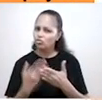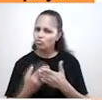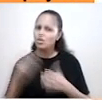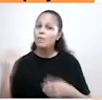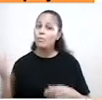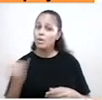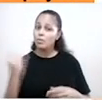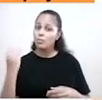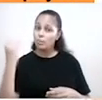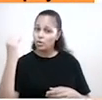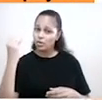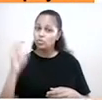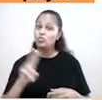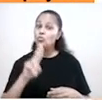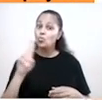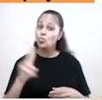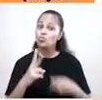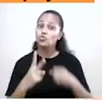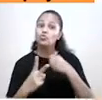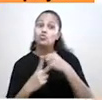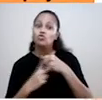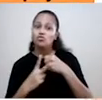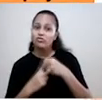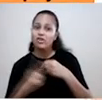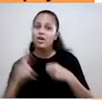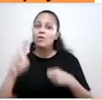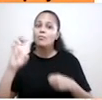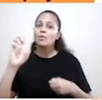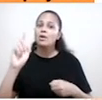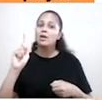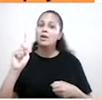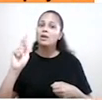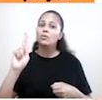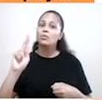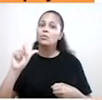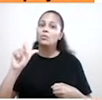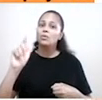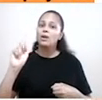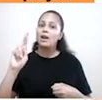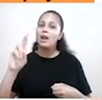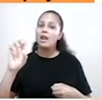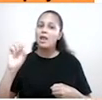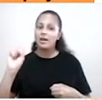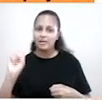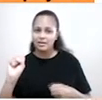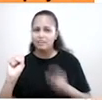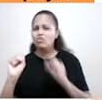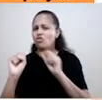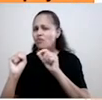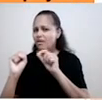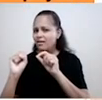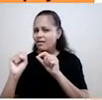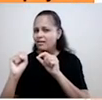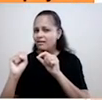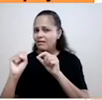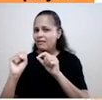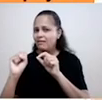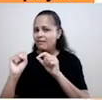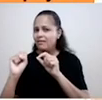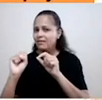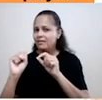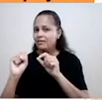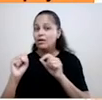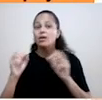grande importância foi o uso dos verbos regulares. O que são verbos regulares, galera? São